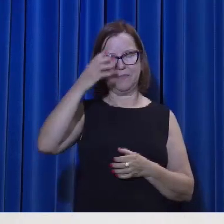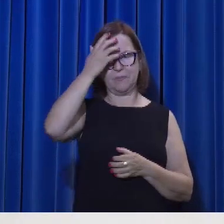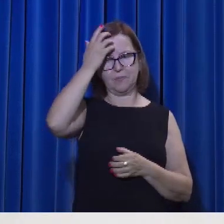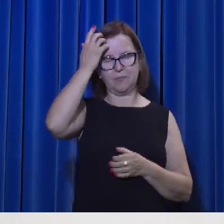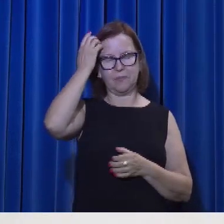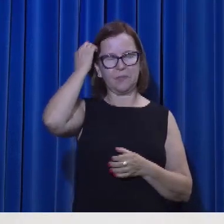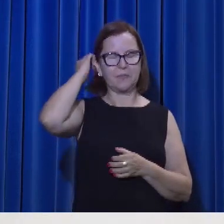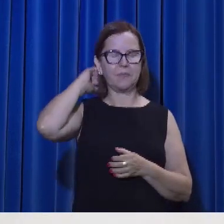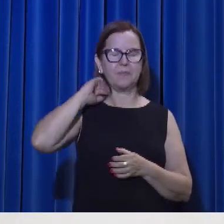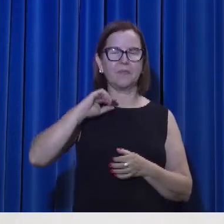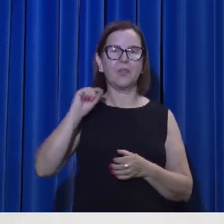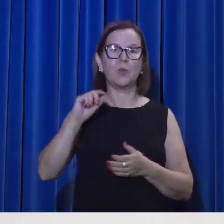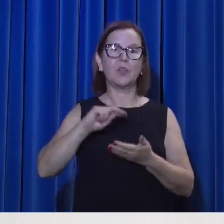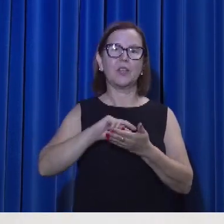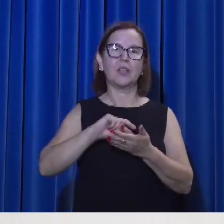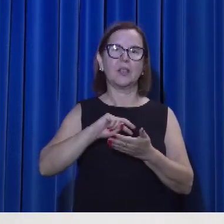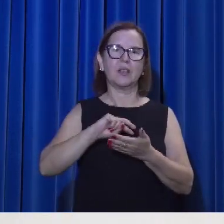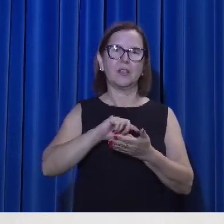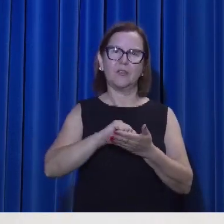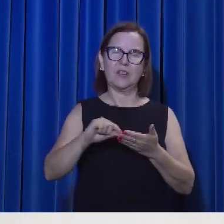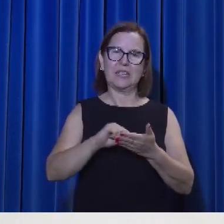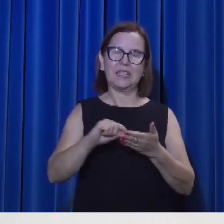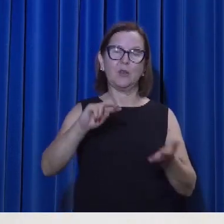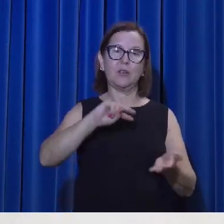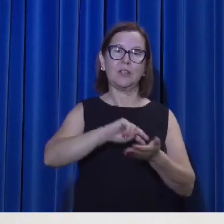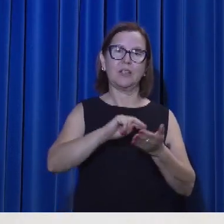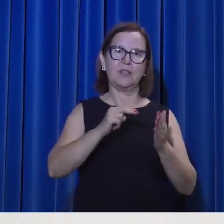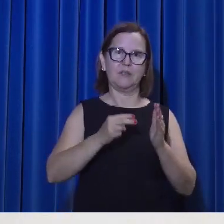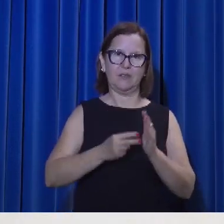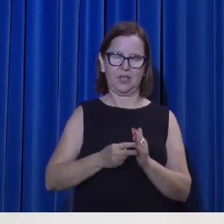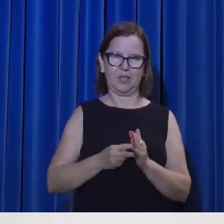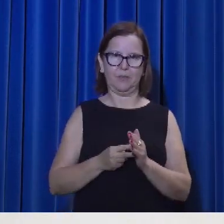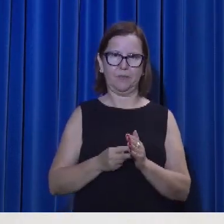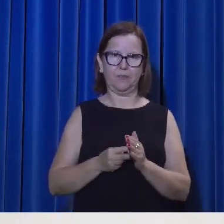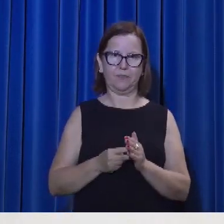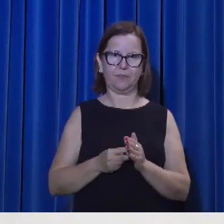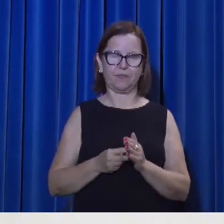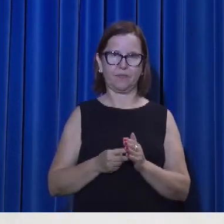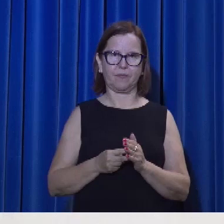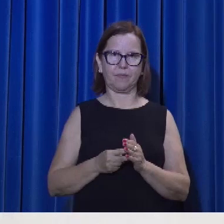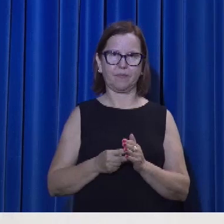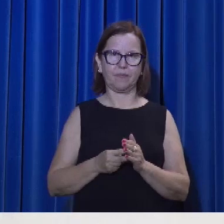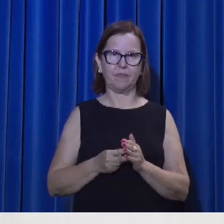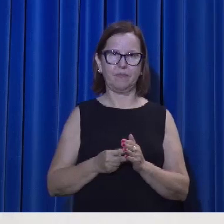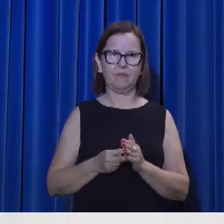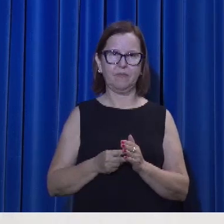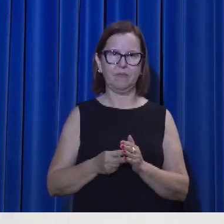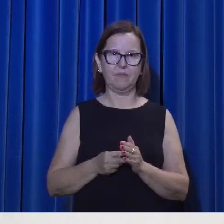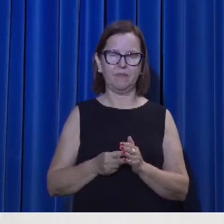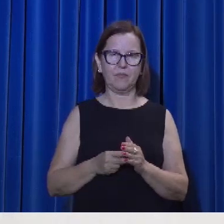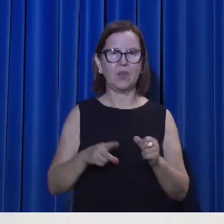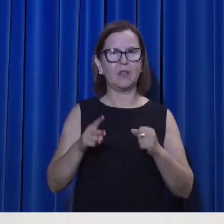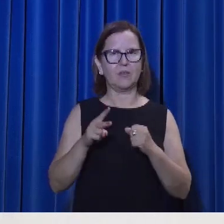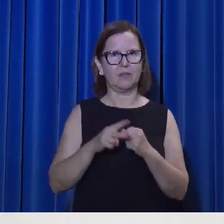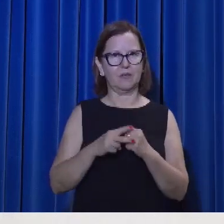O que esse versículo significa? O que eu acabei de dizer, meus irmãos. Que o